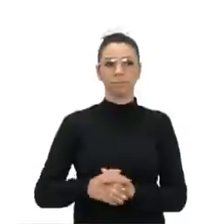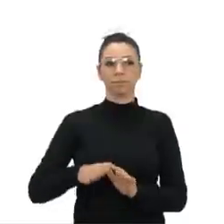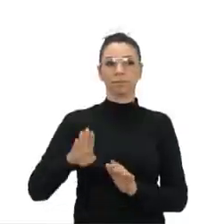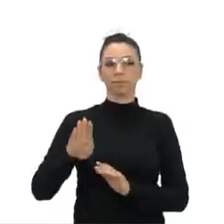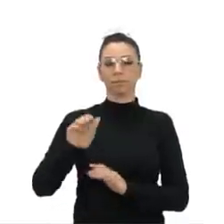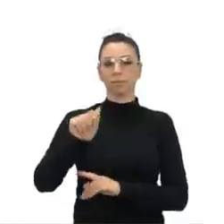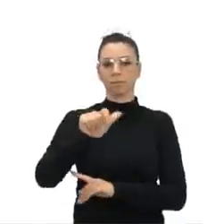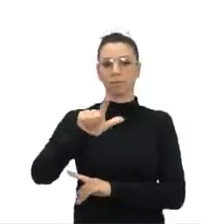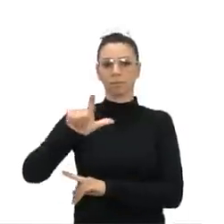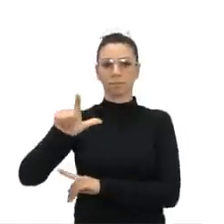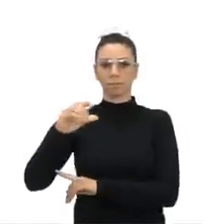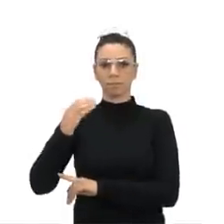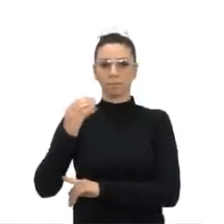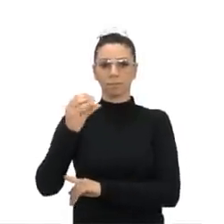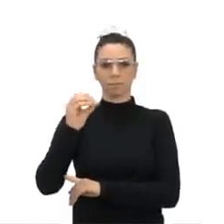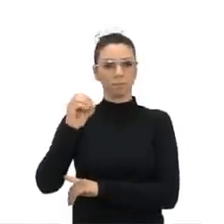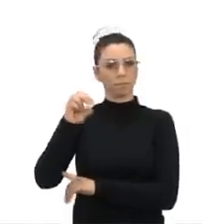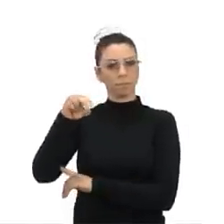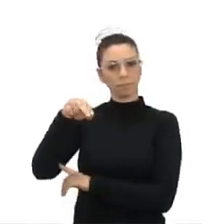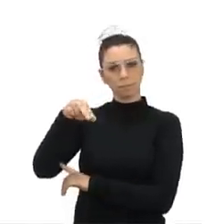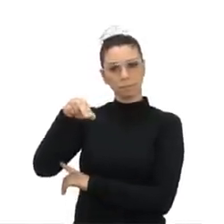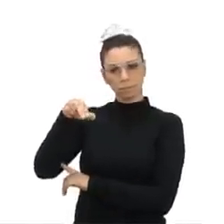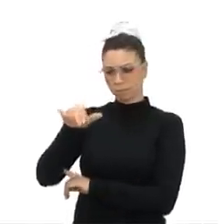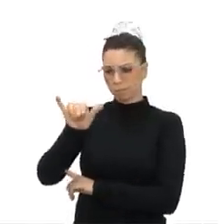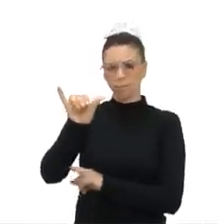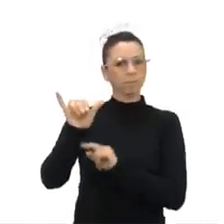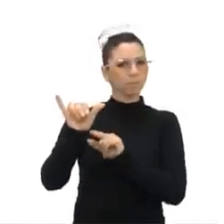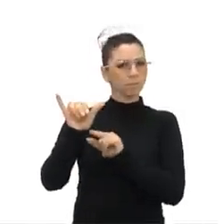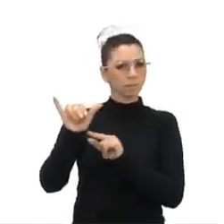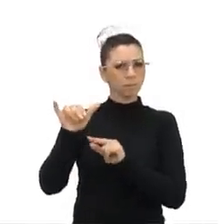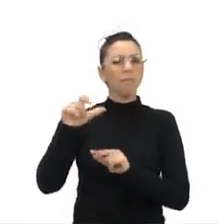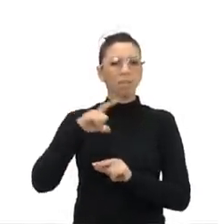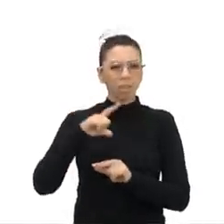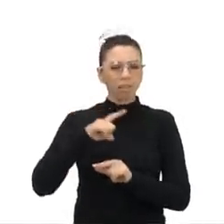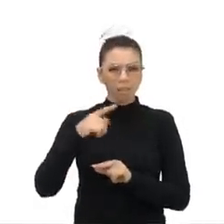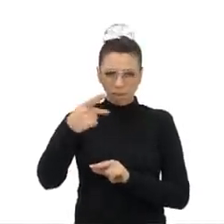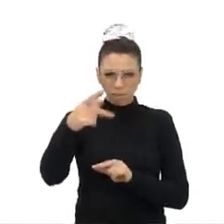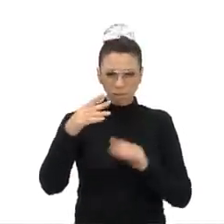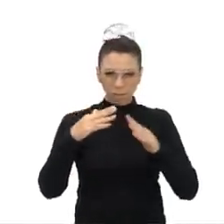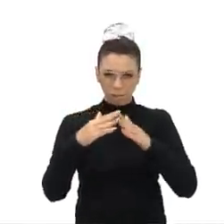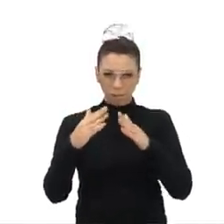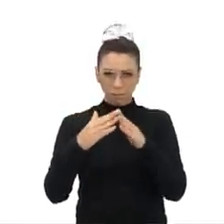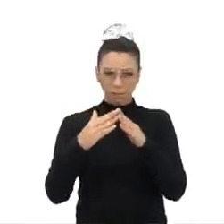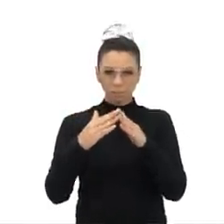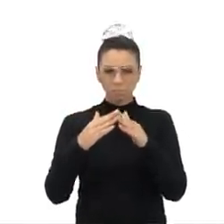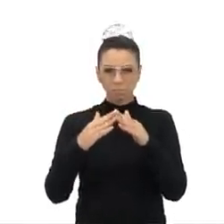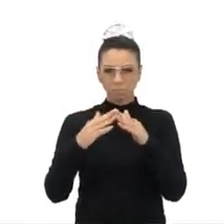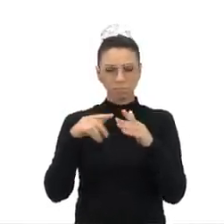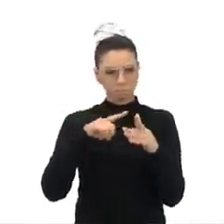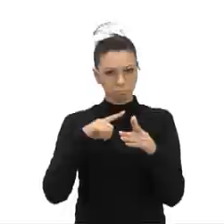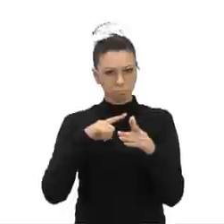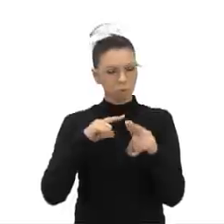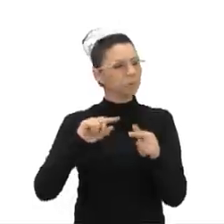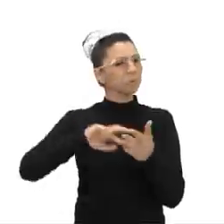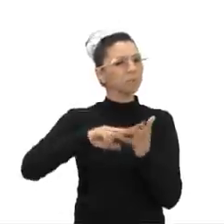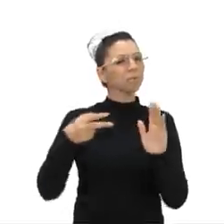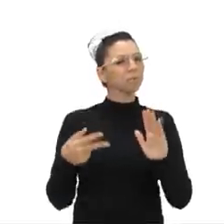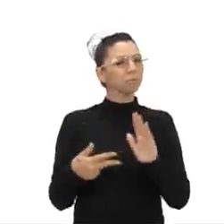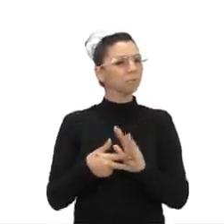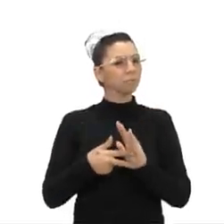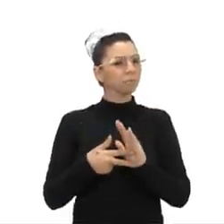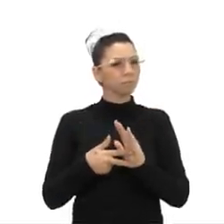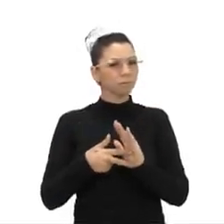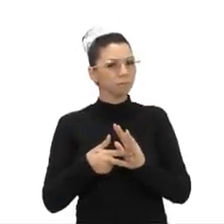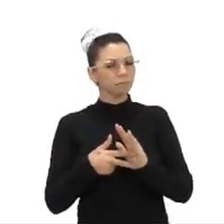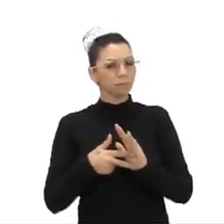balcony. Tem balcony na sua casa? Você consegue identificar nesse desenho o que seria o